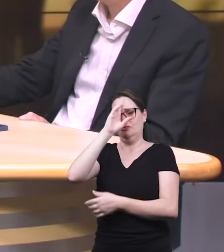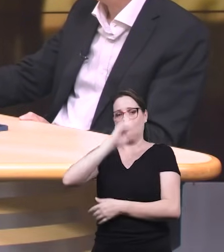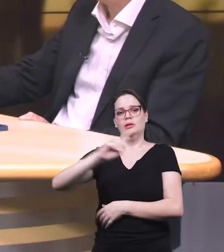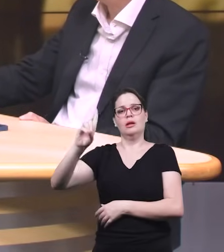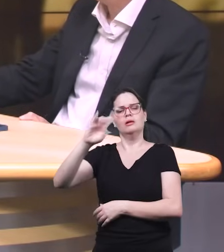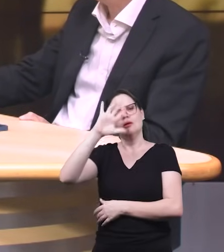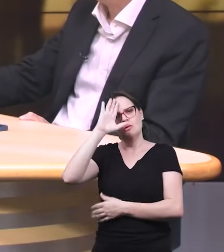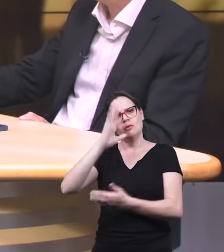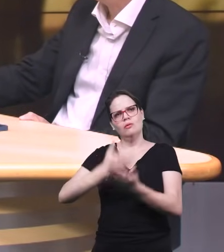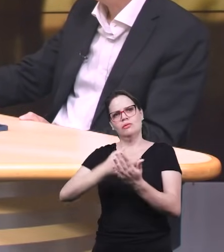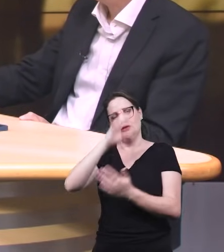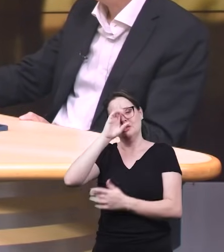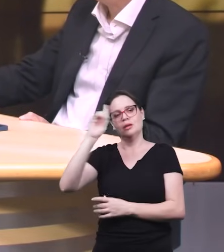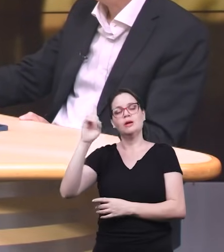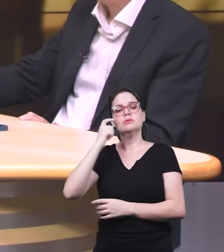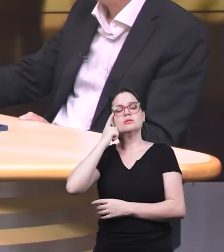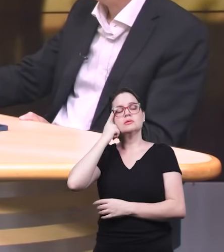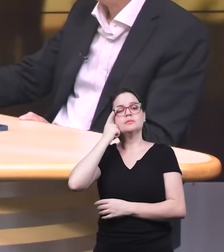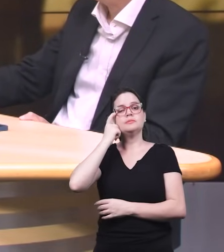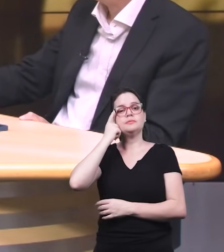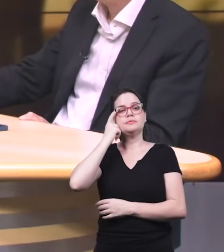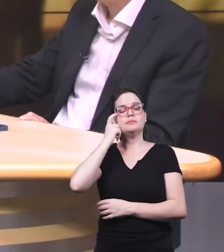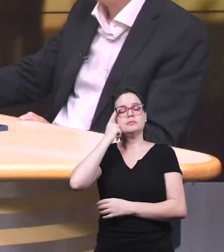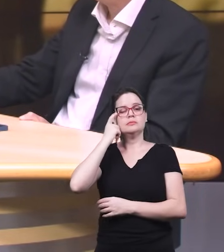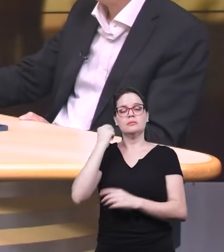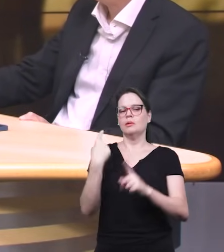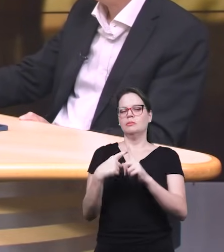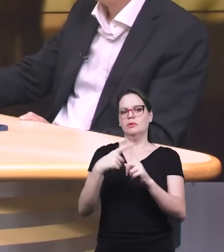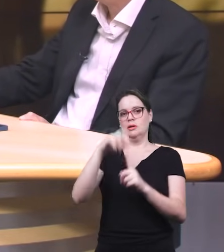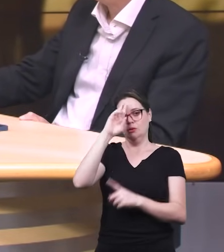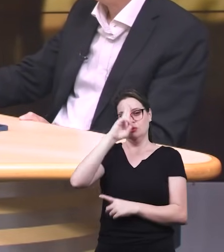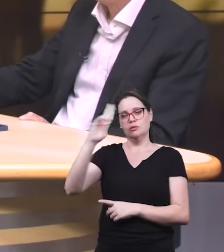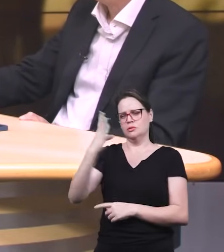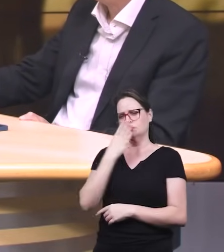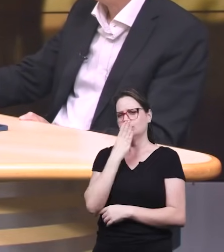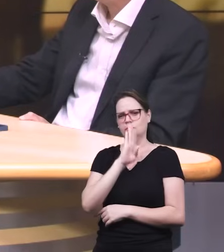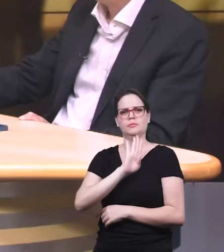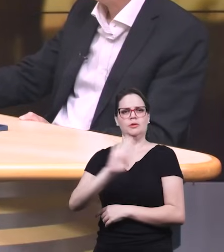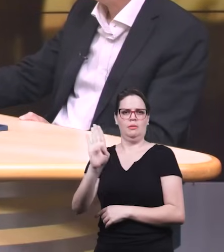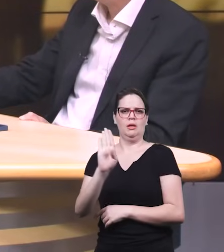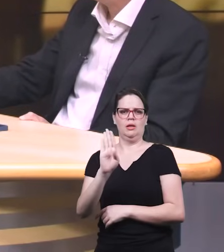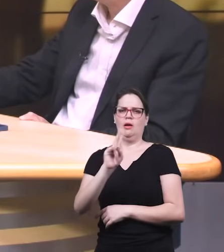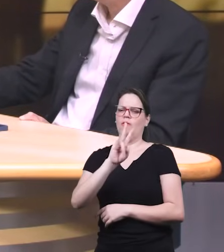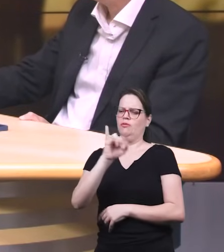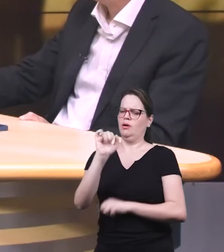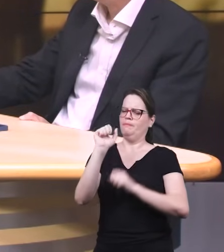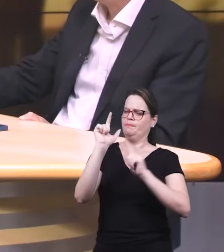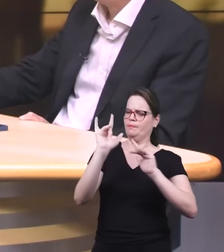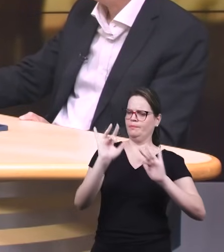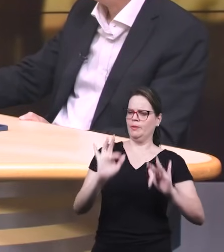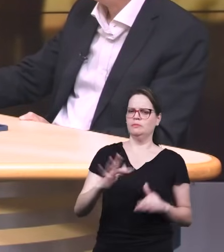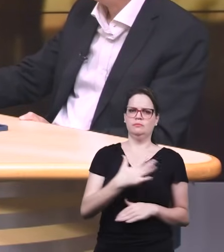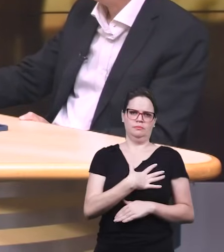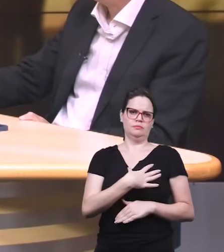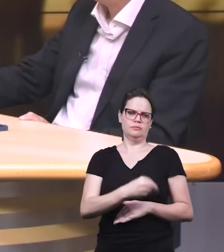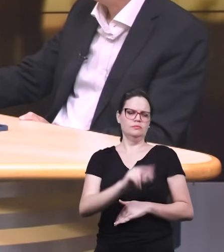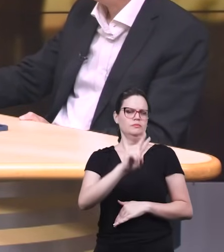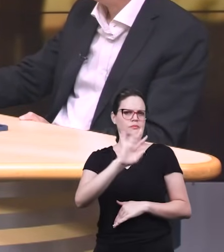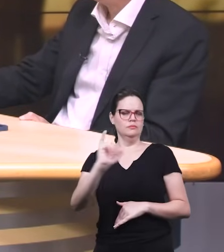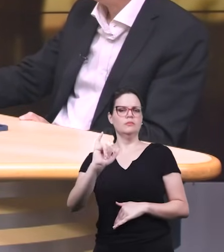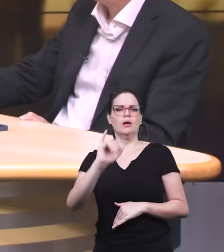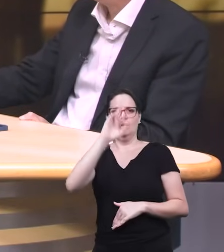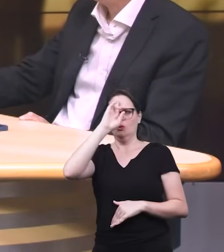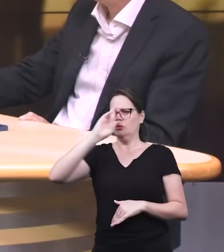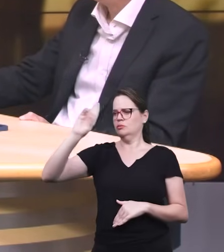em Deus, porque o Senhor tem feito promessas sobre os filhos. O Senhor é conosco. Então as mães que estão nos